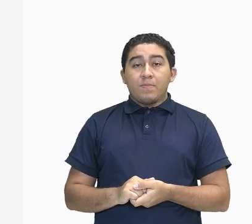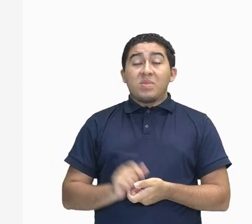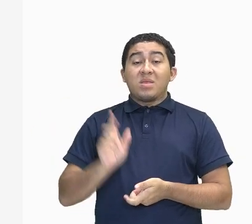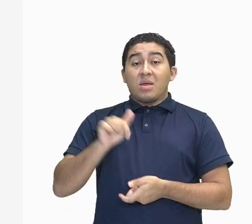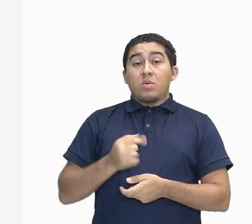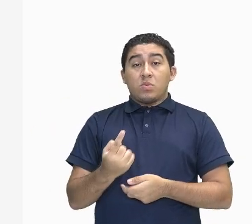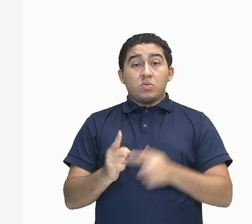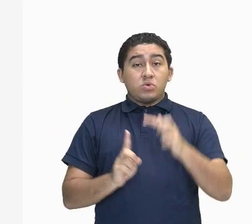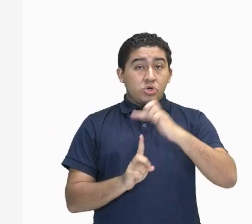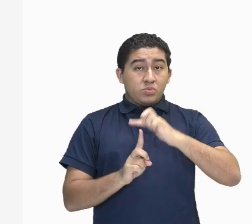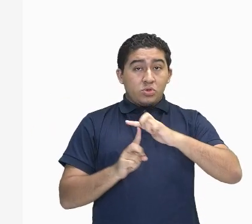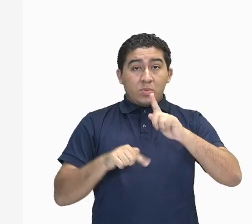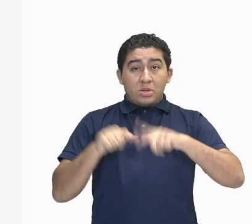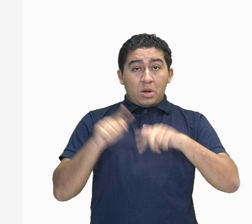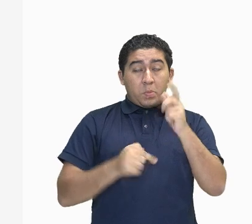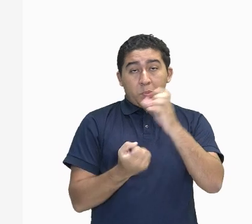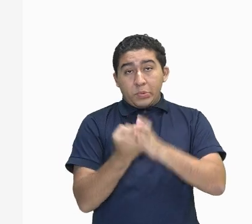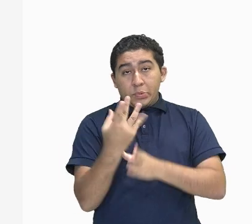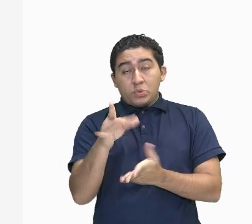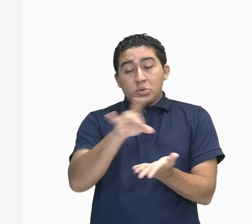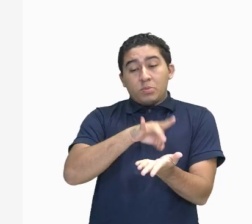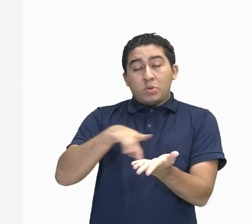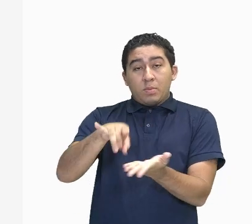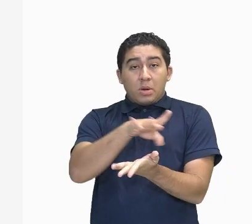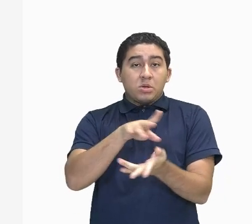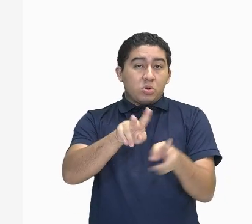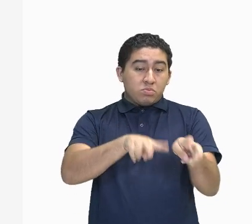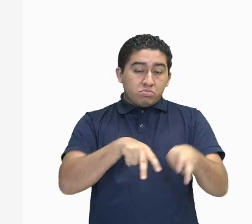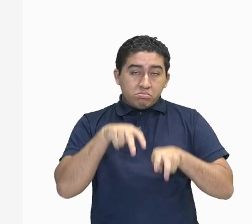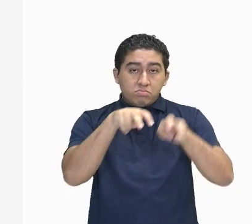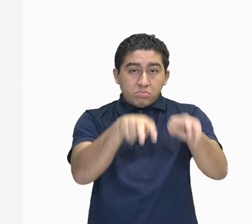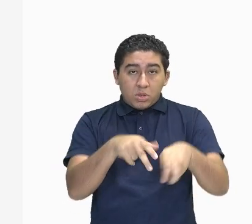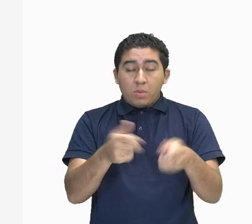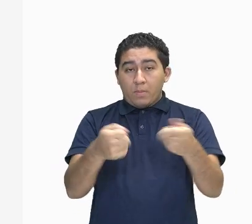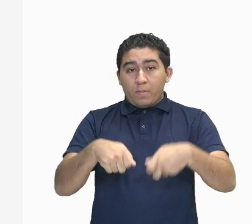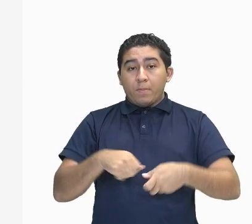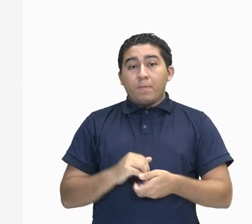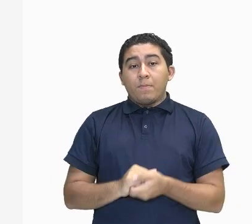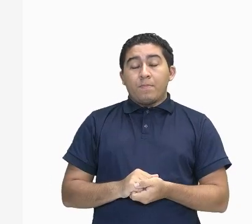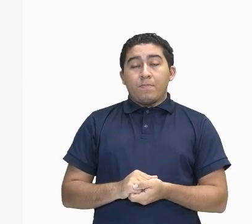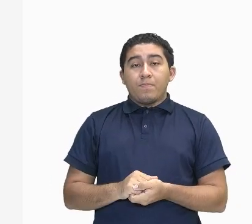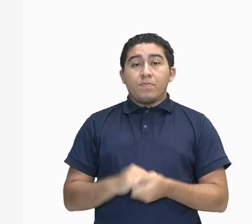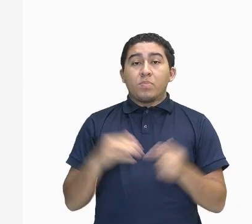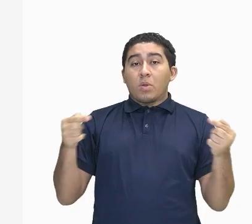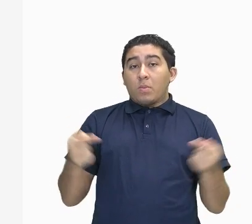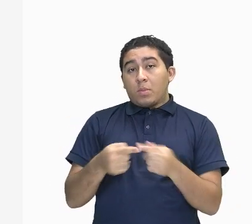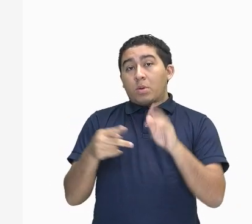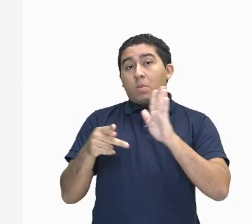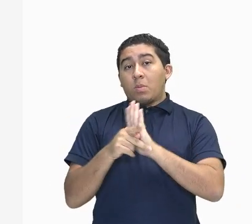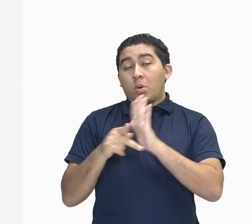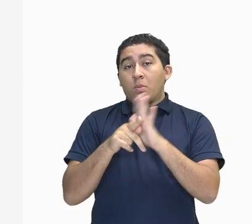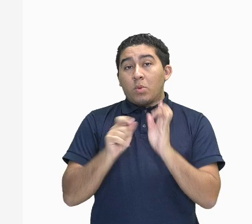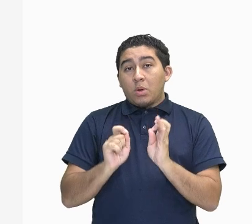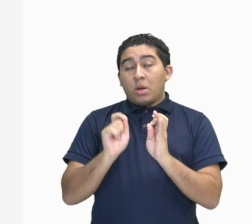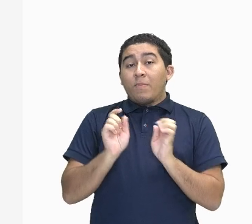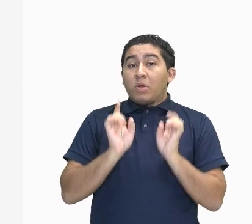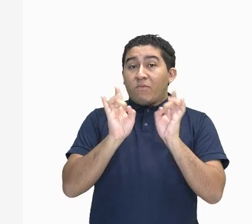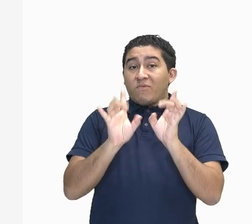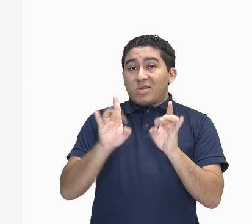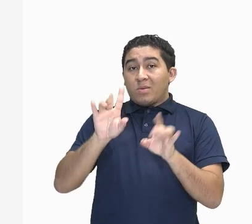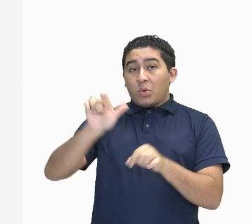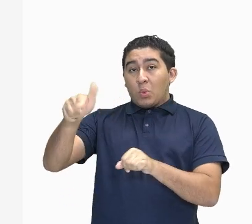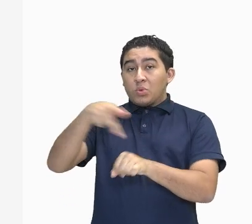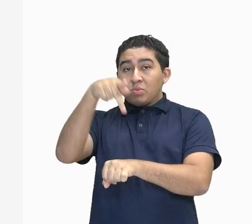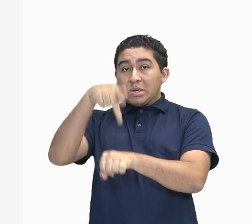acaba produzindo somente o tipo de produto, uma matéria-prima, voltada para o mercado externo, para